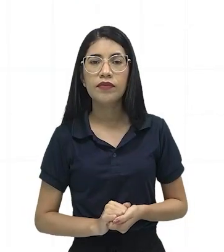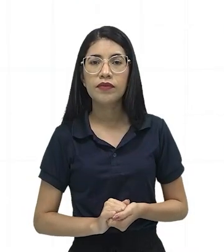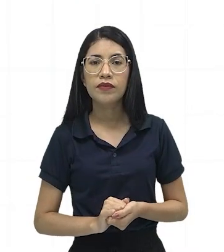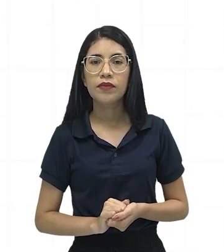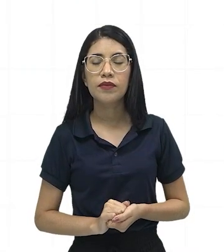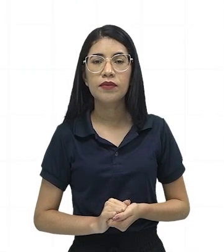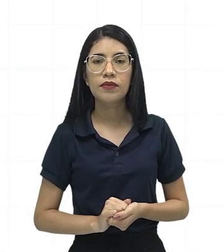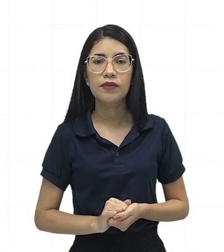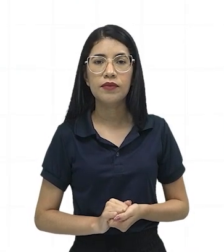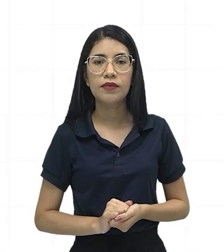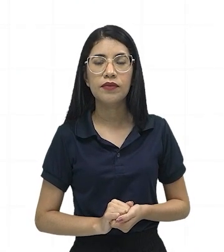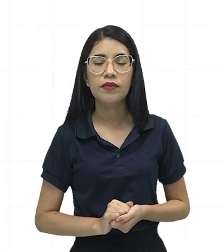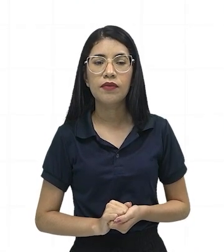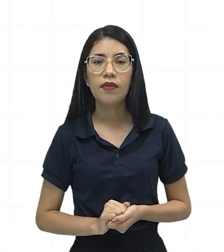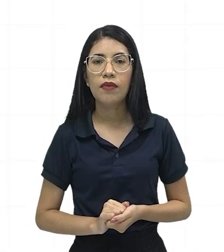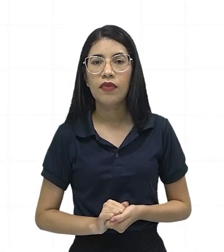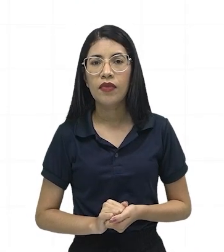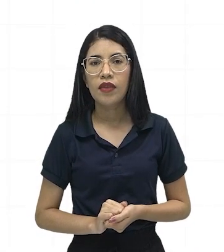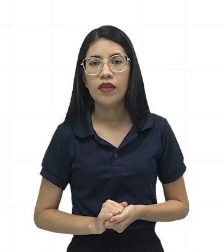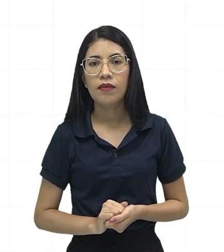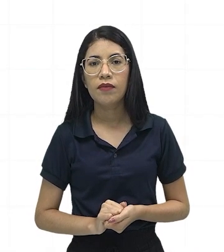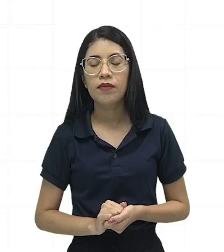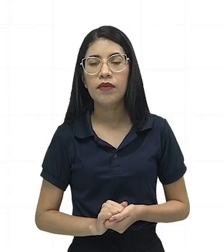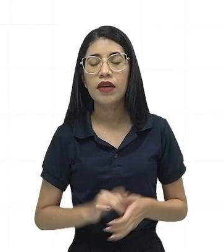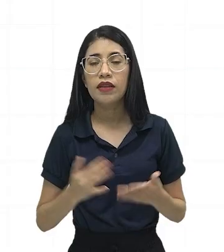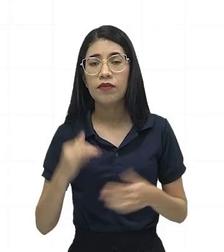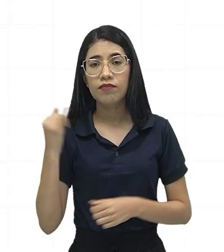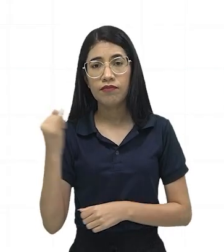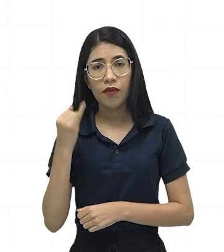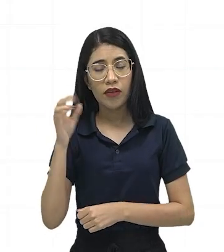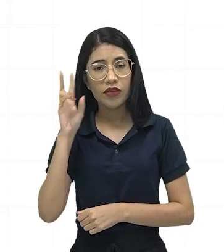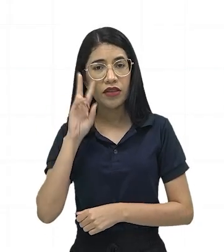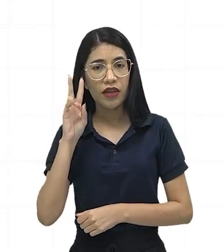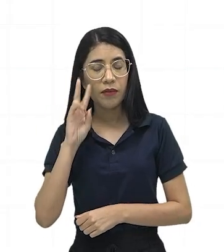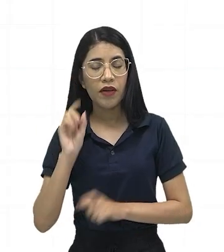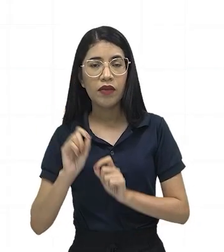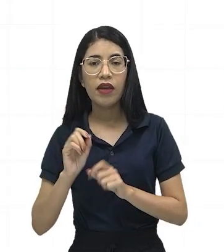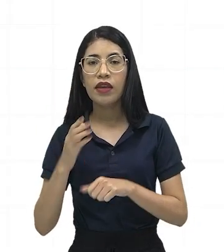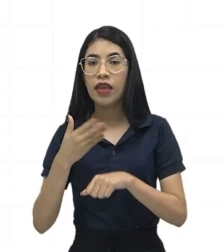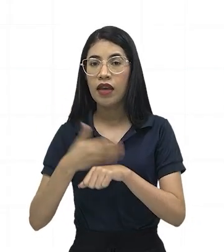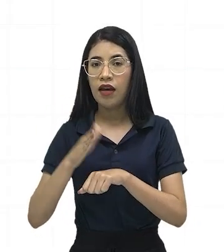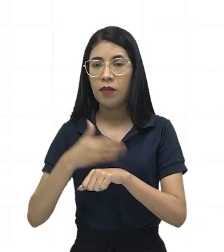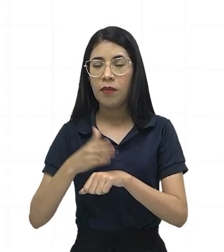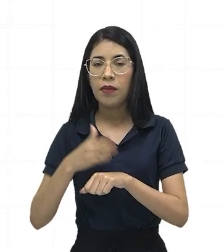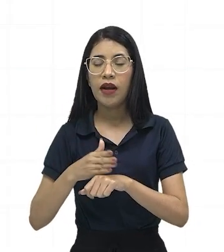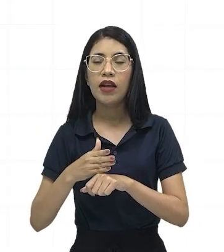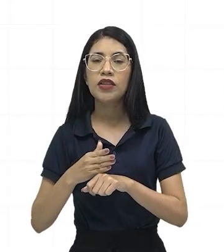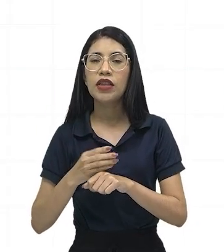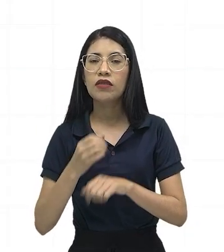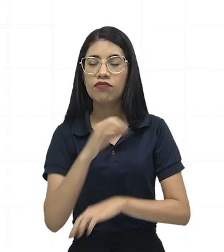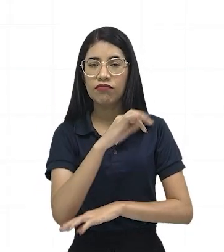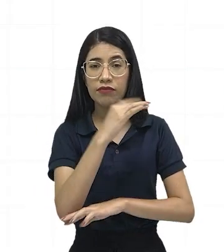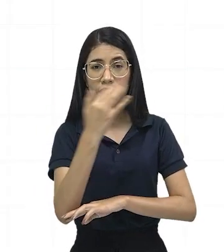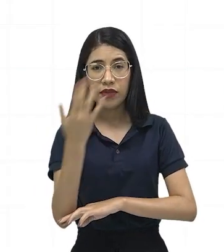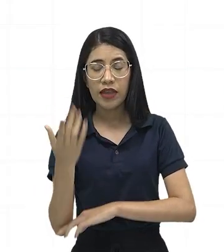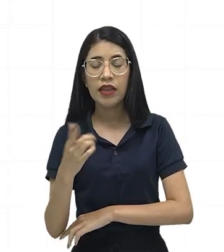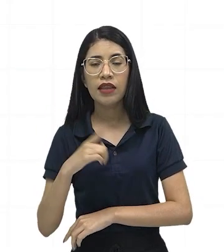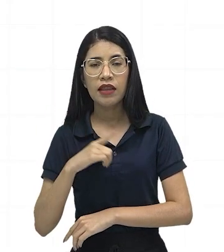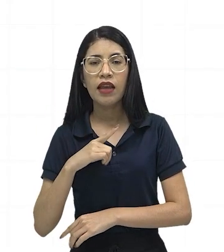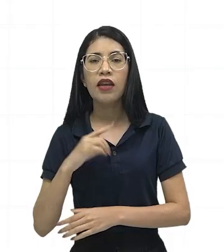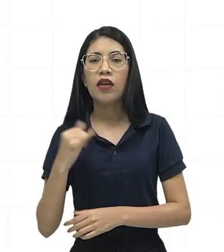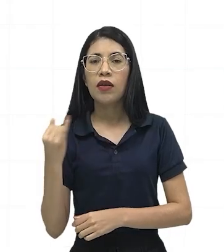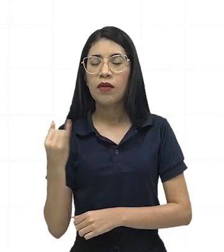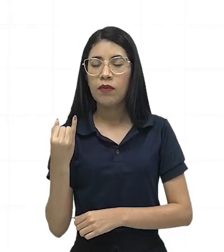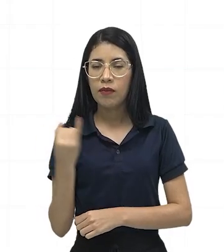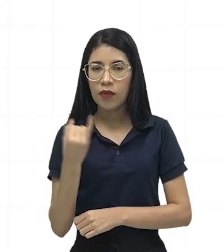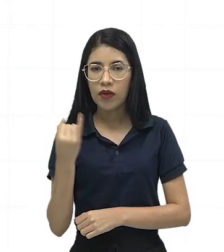nossa cartela do desmatamento, é importante relembrar que essa prática tem impactos significativos no